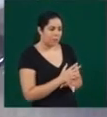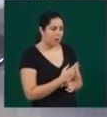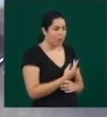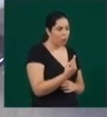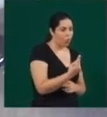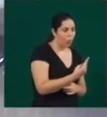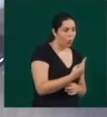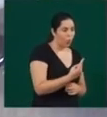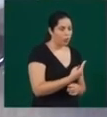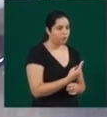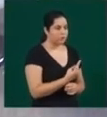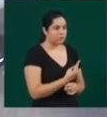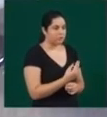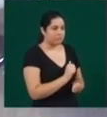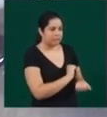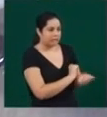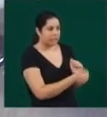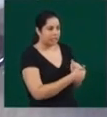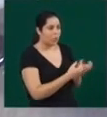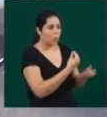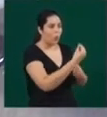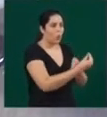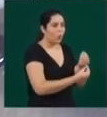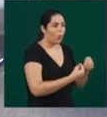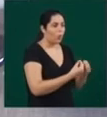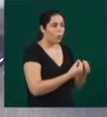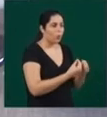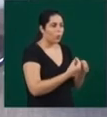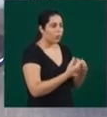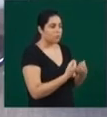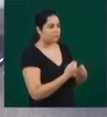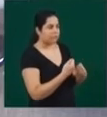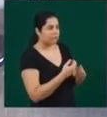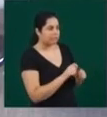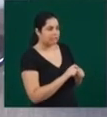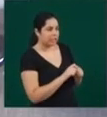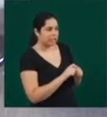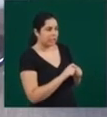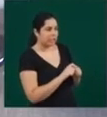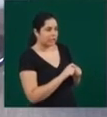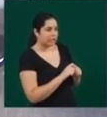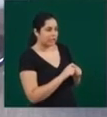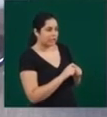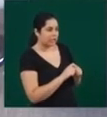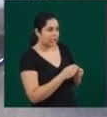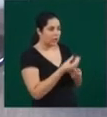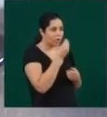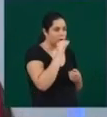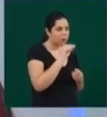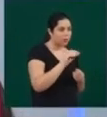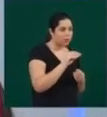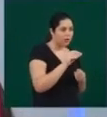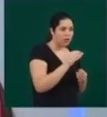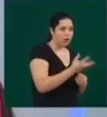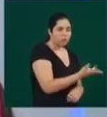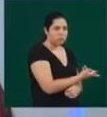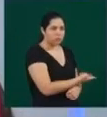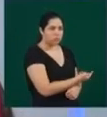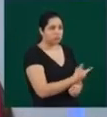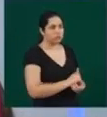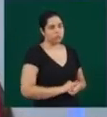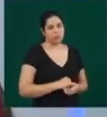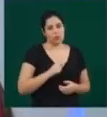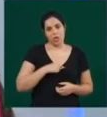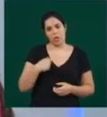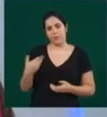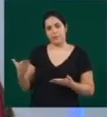casos, como atleta, quem pratica esporte, deve proceder? No caso do assédio moral, principalmente, que não é crime, e no caso do sexual? Hoje a gente está vendo aí